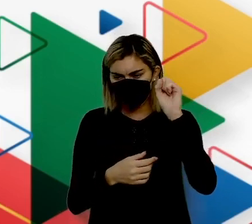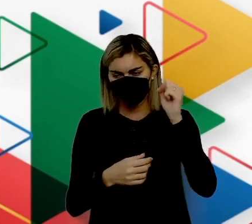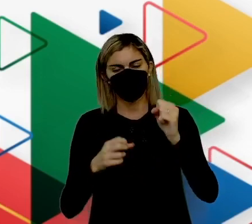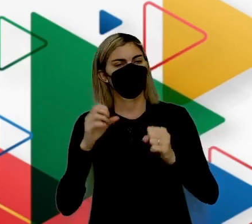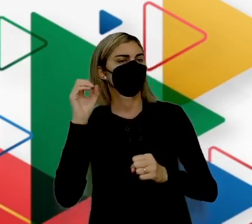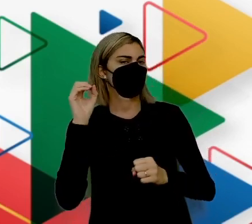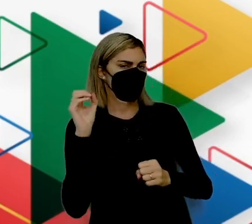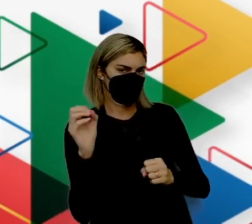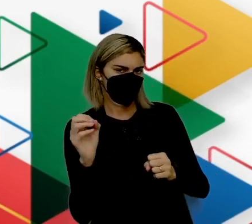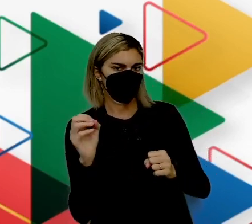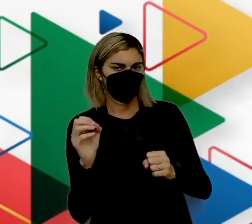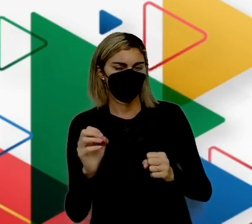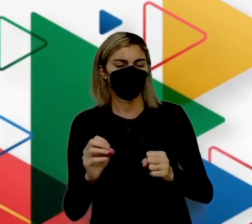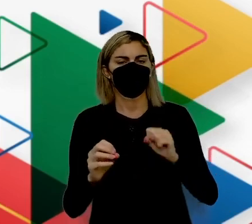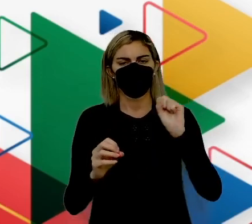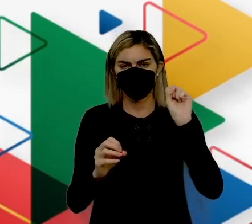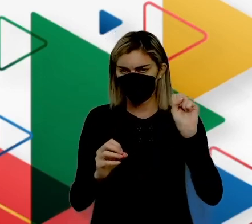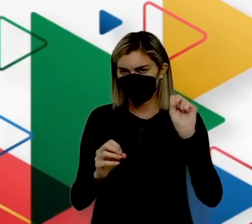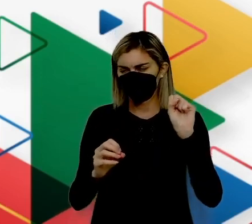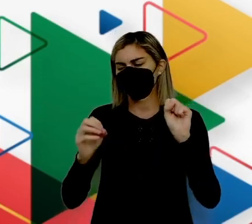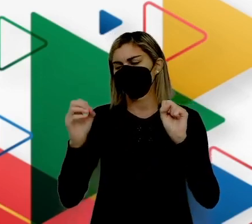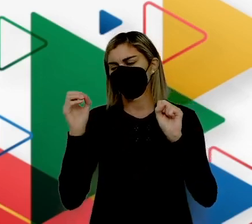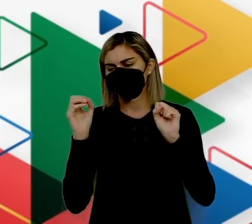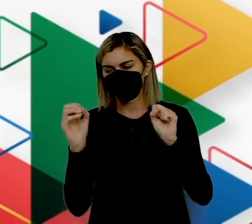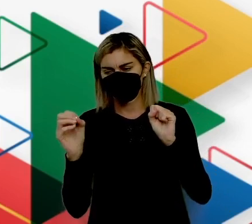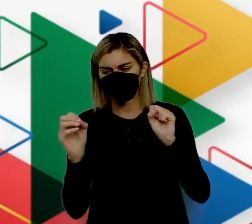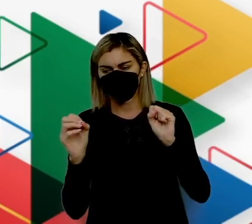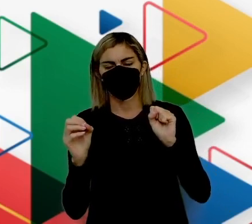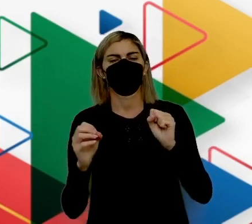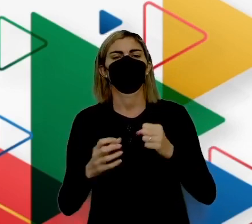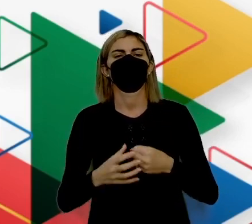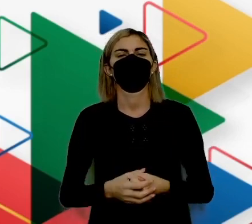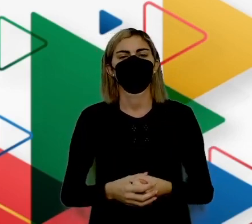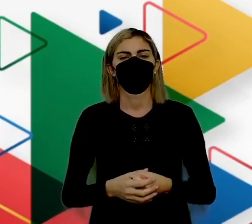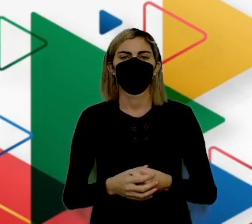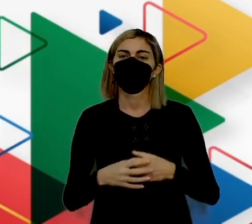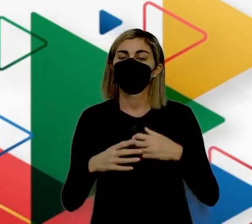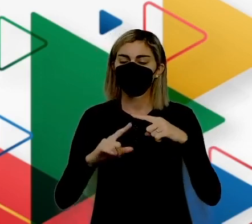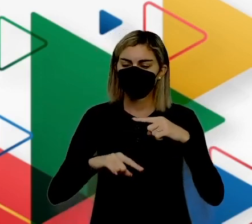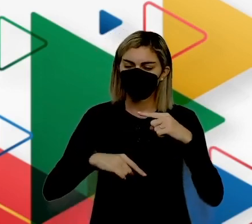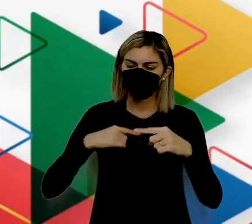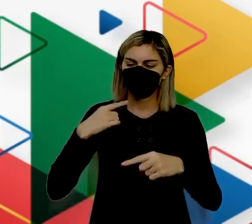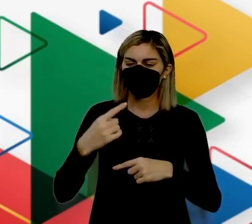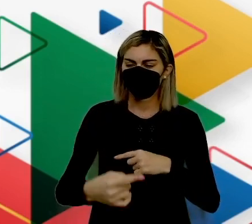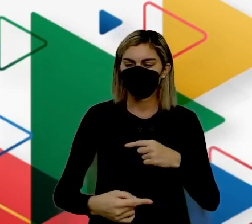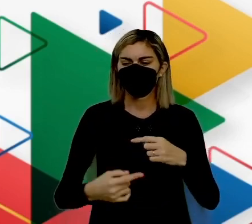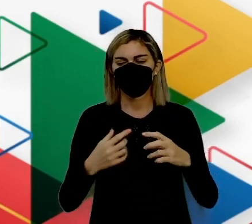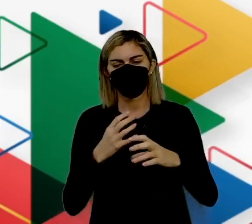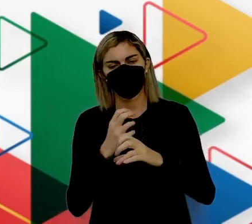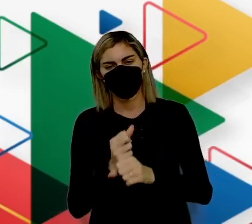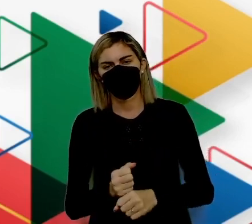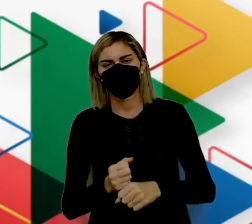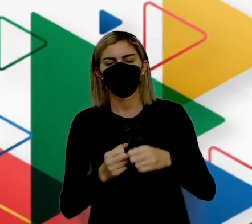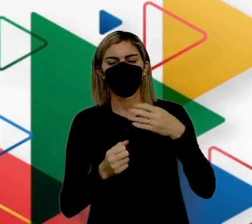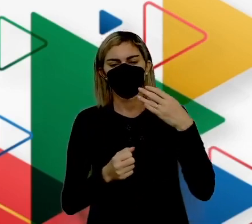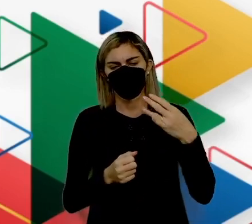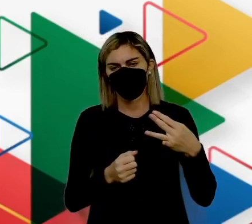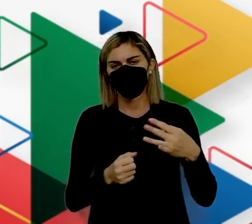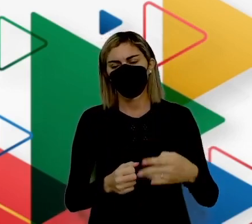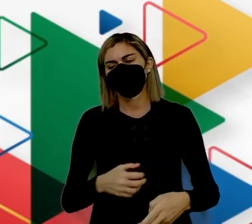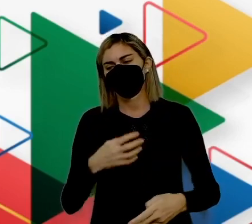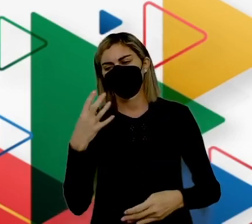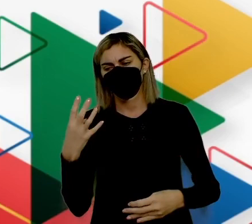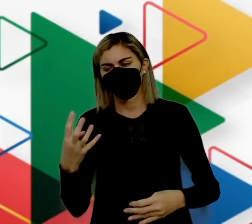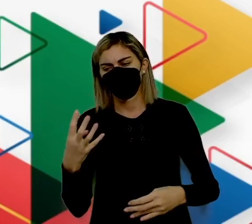0. 8 com 0 deu 8. Depois, eu estou somando 4 com